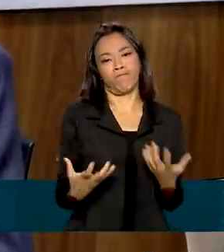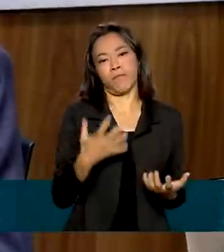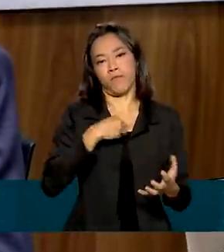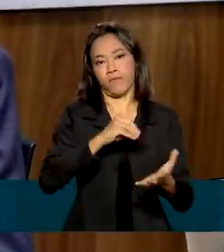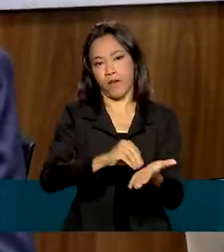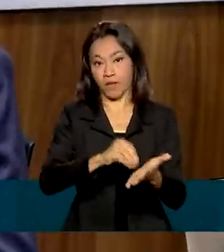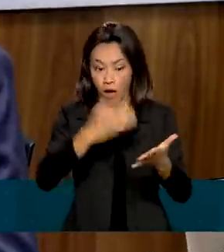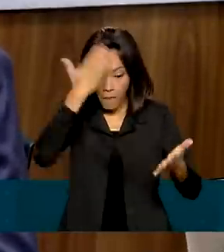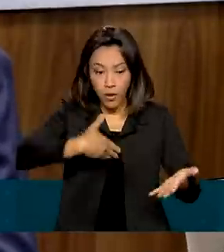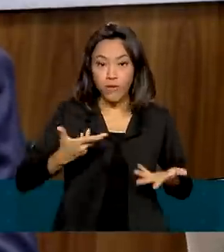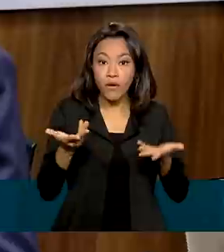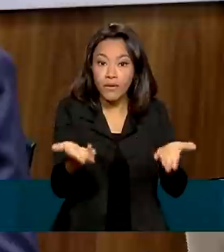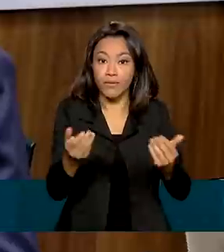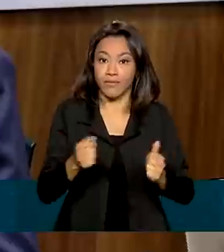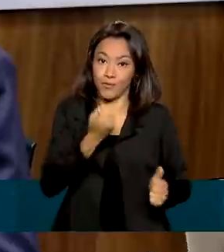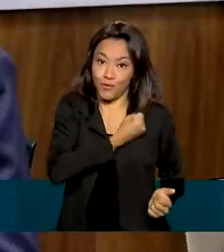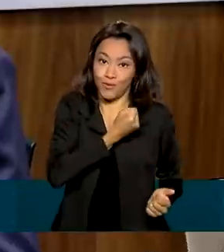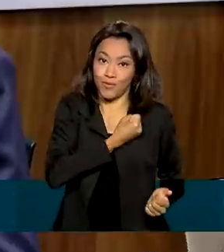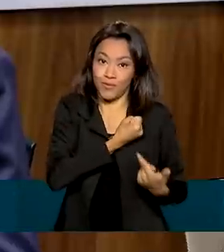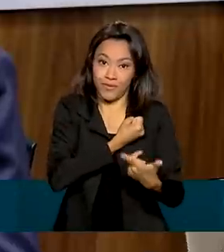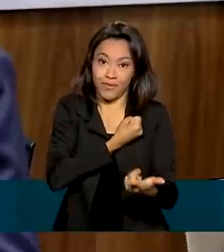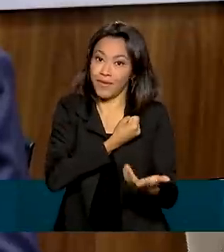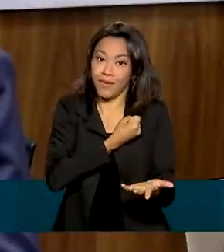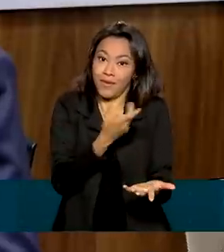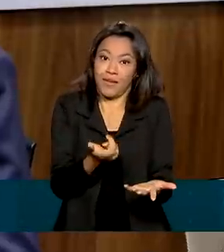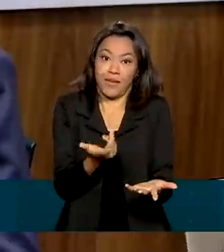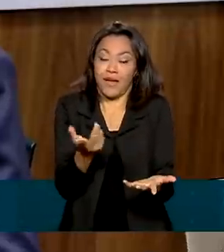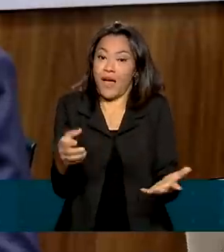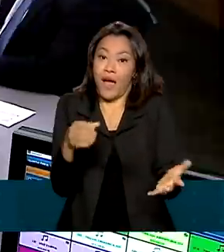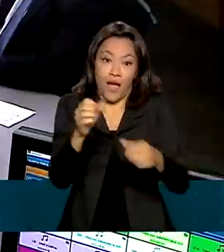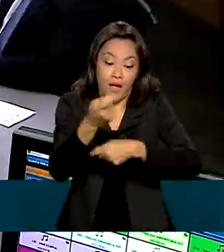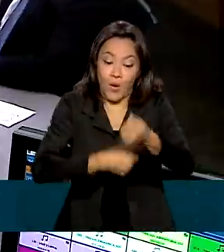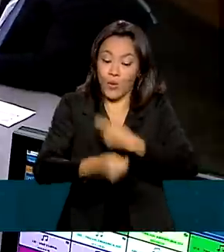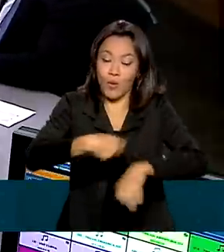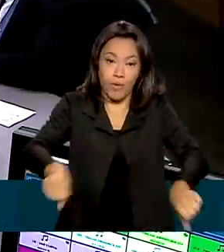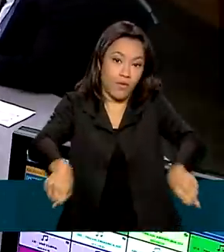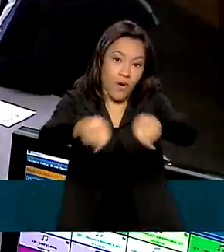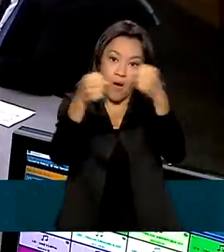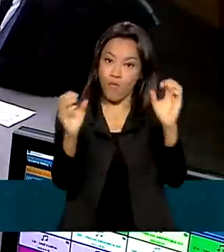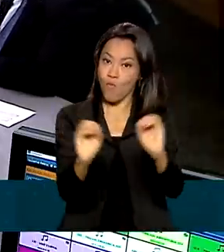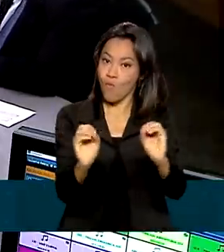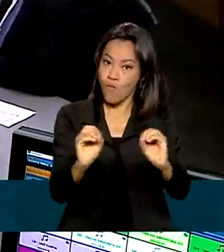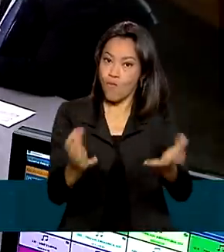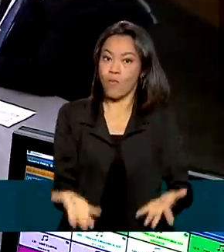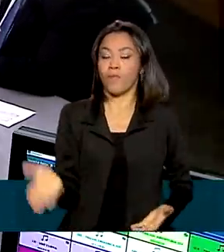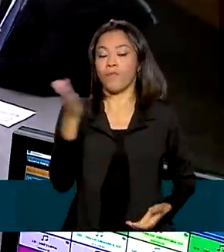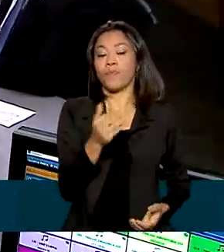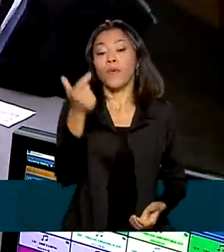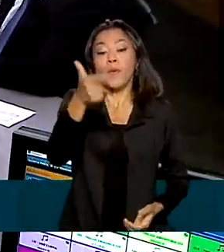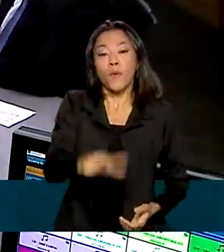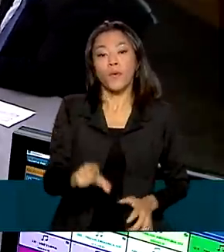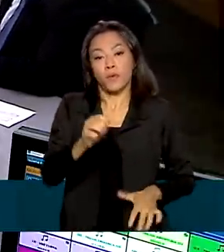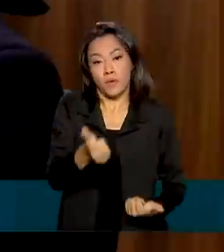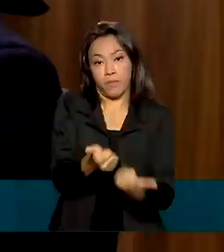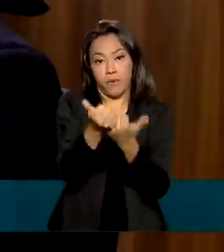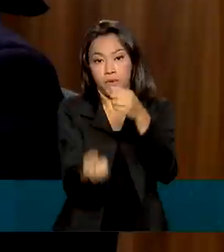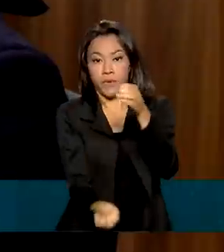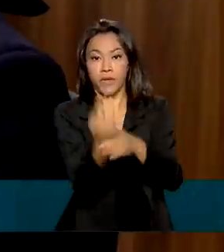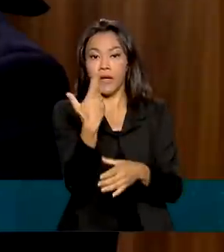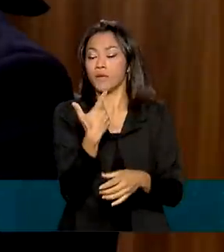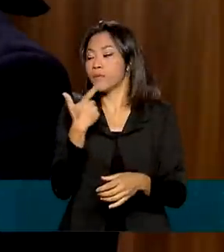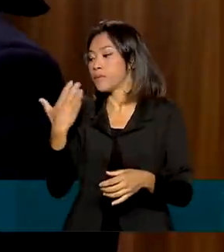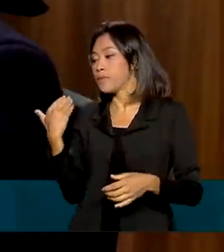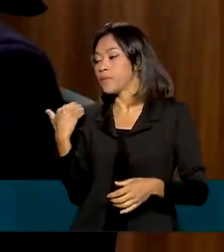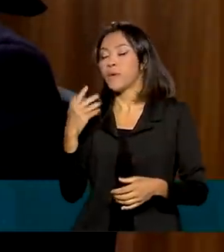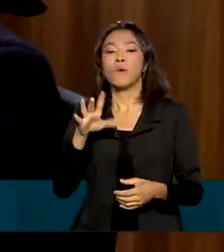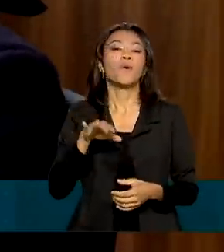prova está aí são números que não deixaram economia sucumbir Por falar em mais nesse status Presidente outros benefícios recém-criado foi